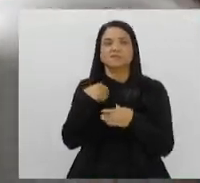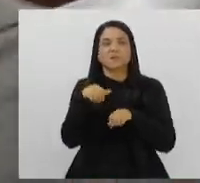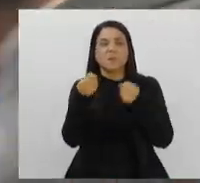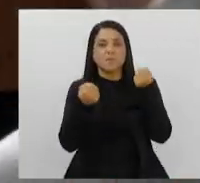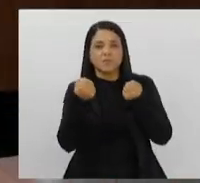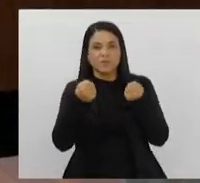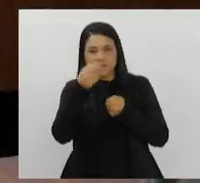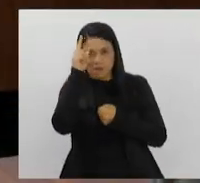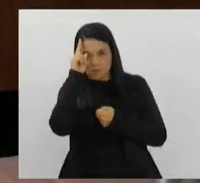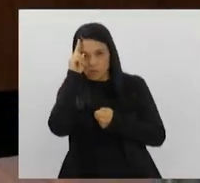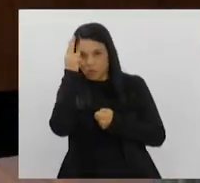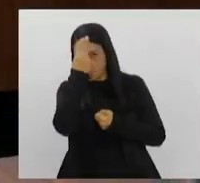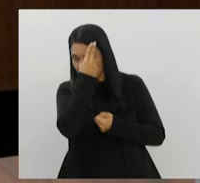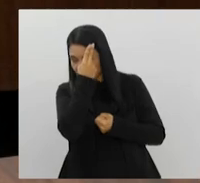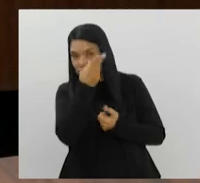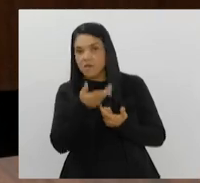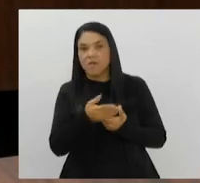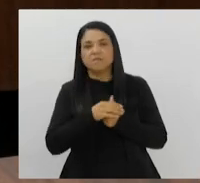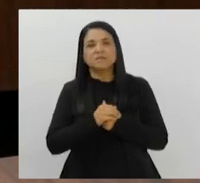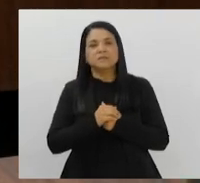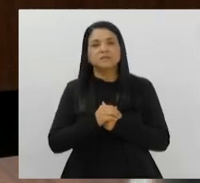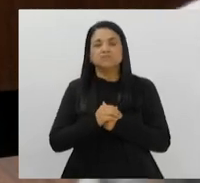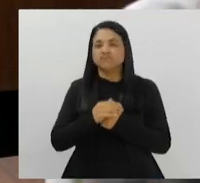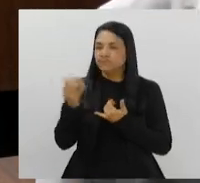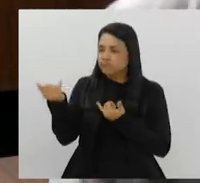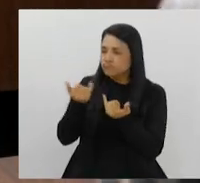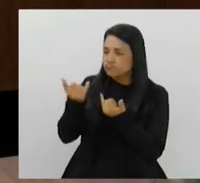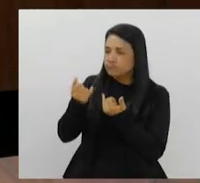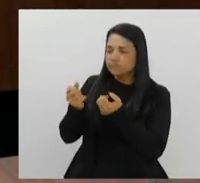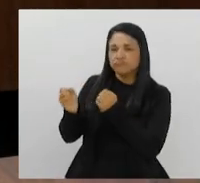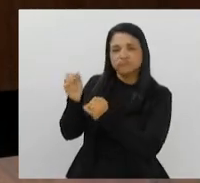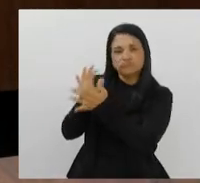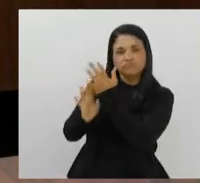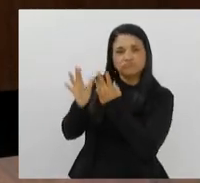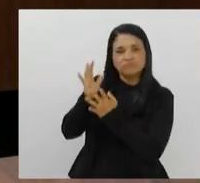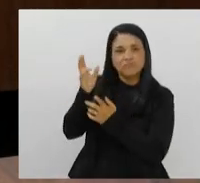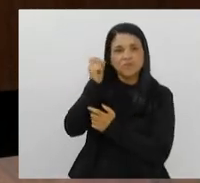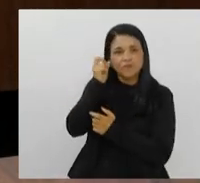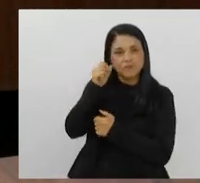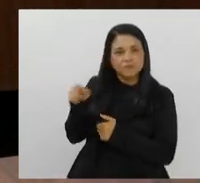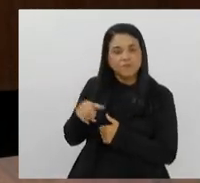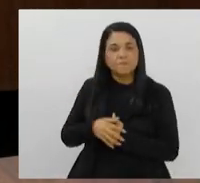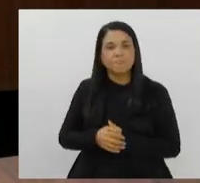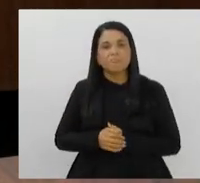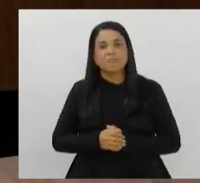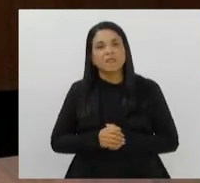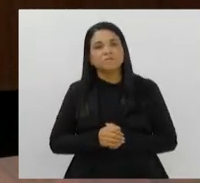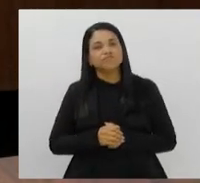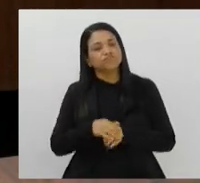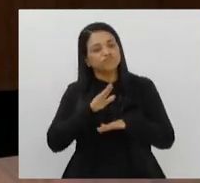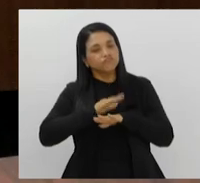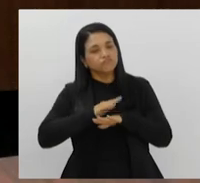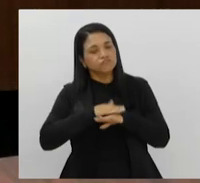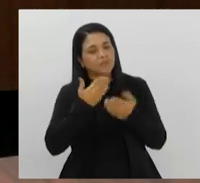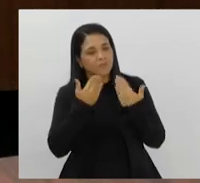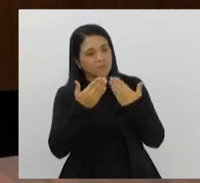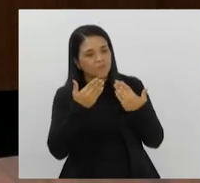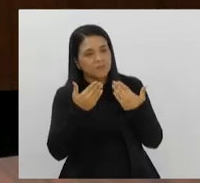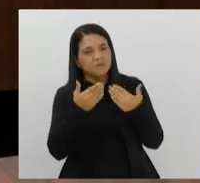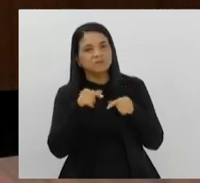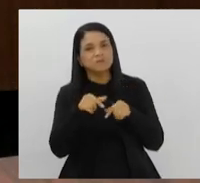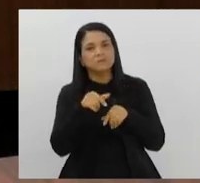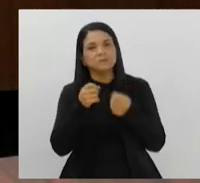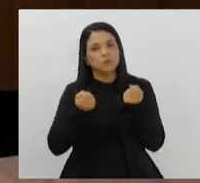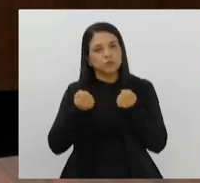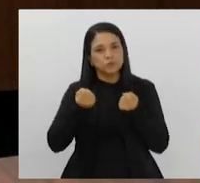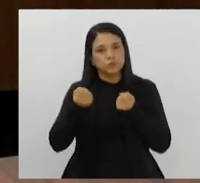de aplicativo e ouvindo a demanda de cada um deles. E no momento que eu estava conversando com os motoristas de aplicativo, eles falando